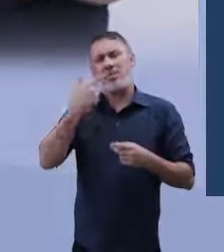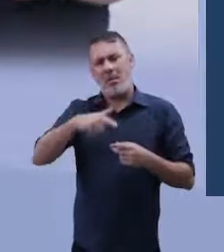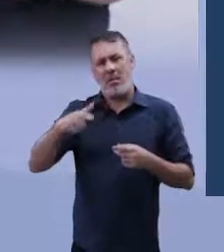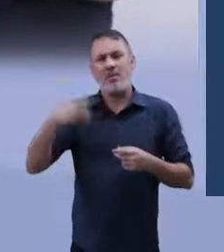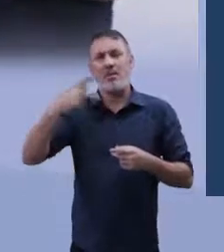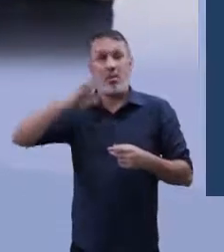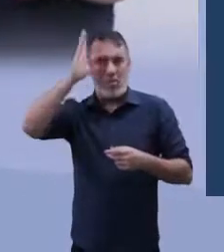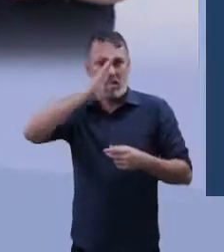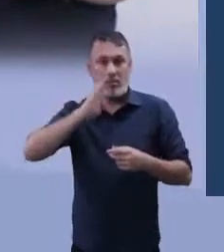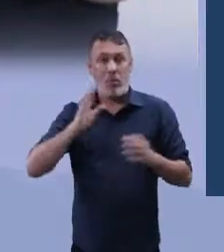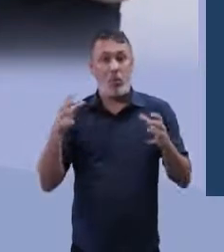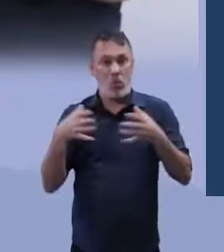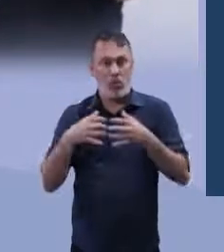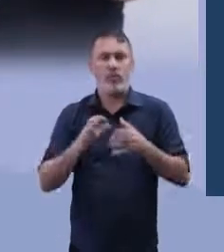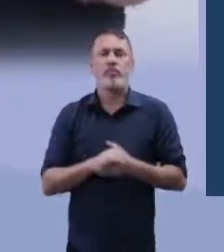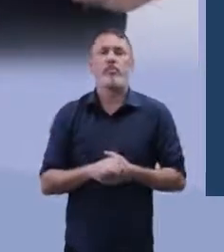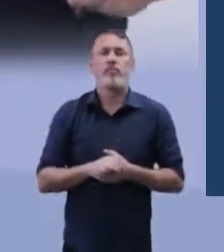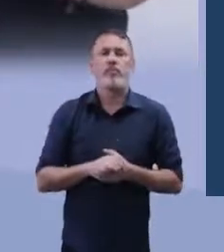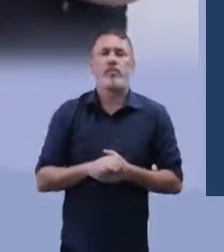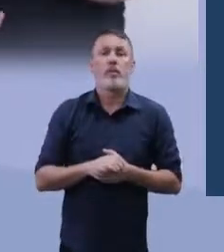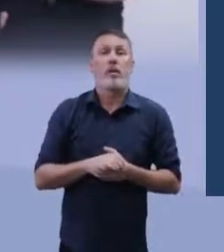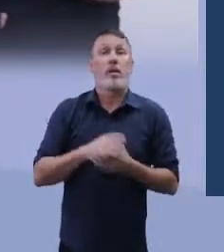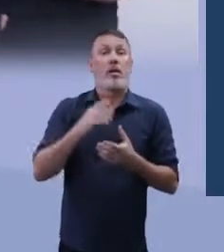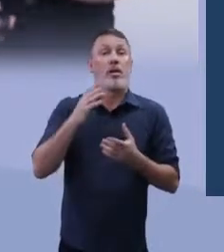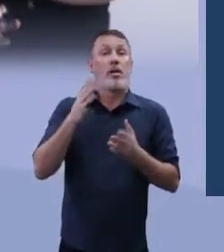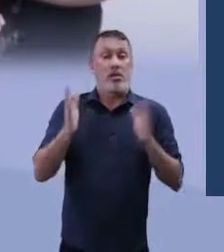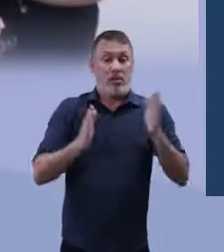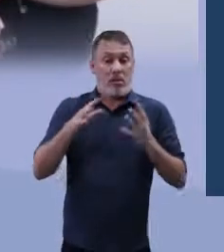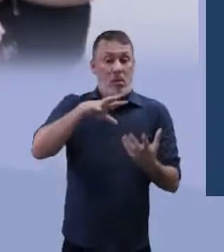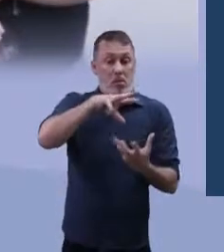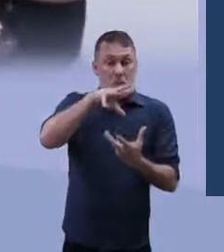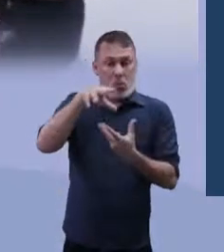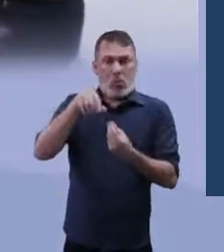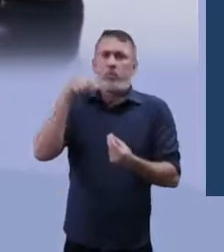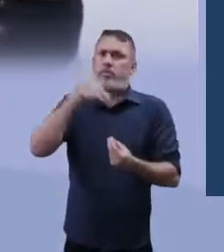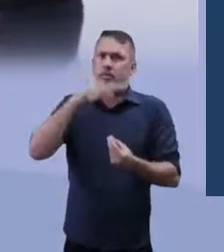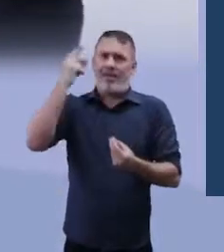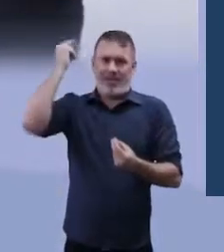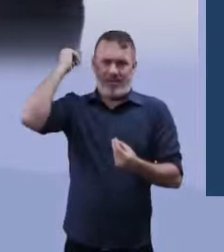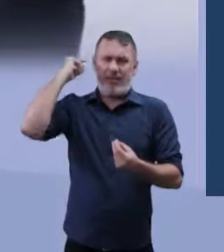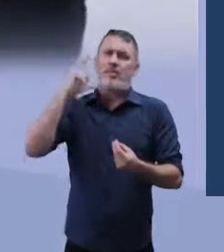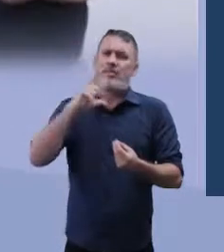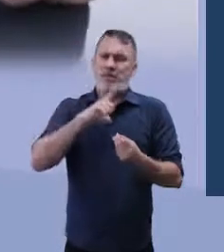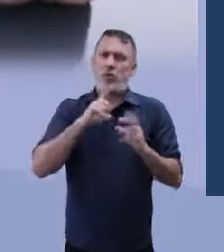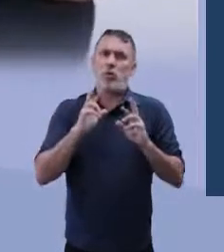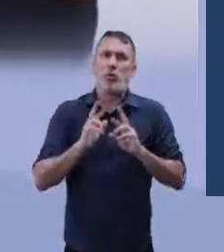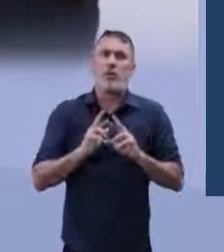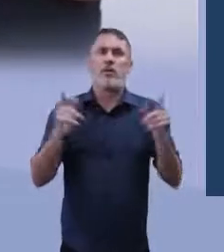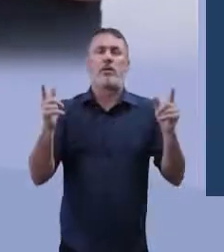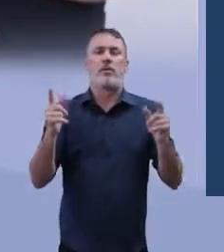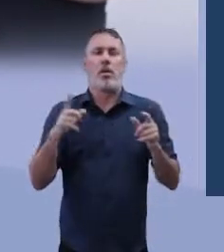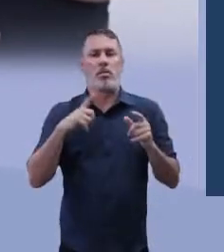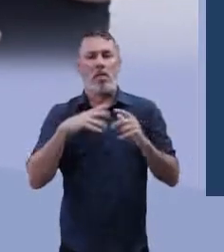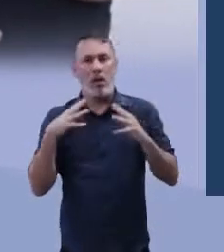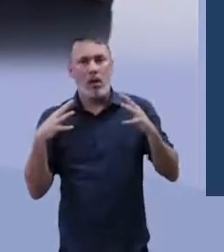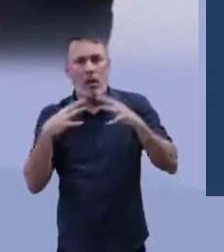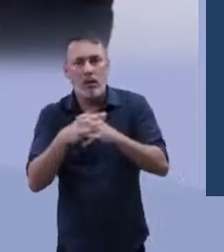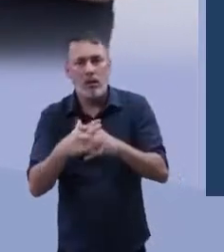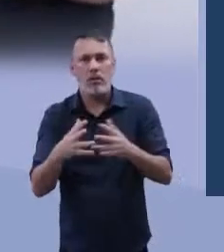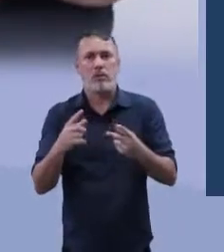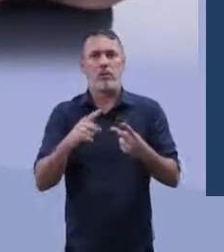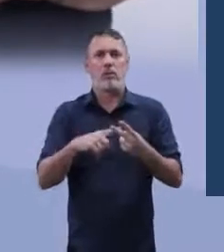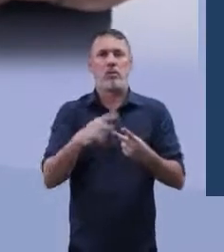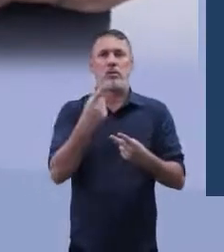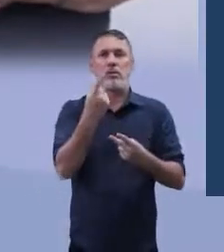e outros grandes nomes. O mundo vivia um momento histórico diferente. Havia crise capitalista,